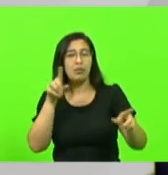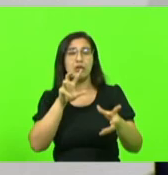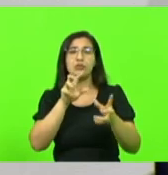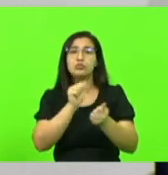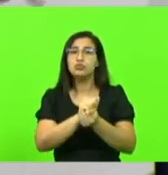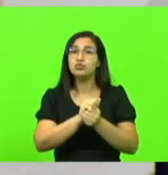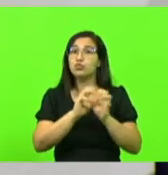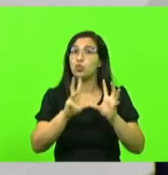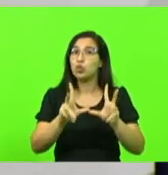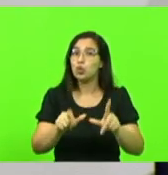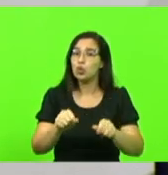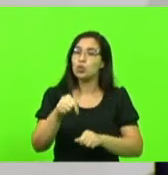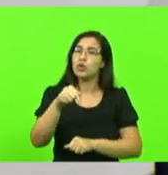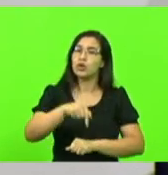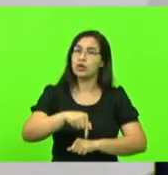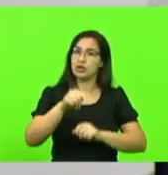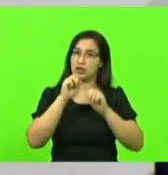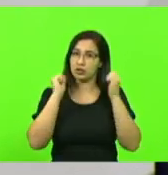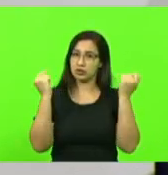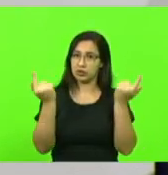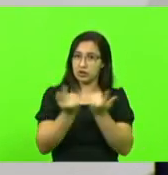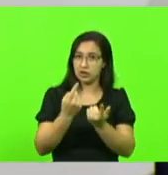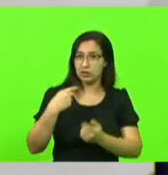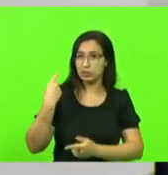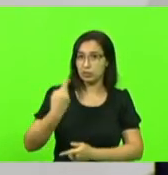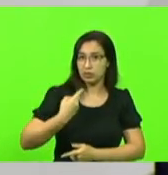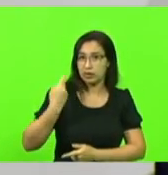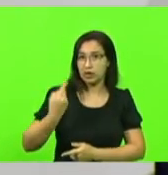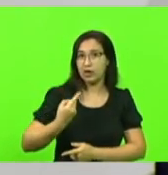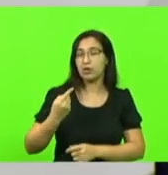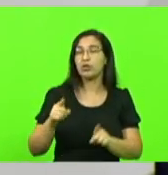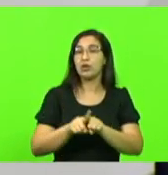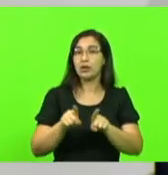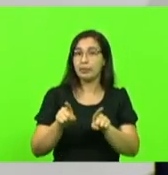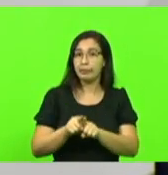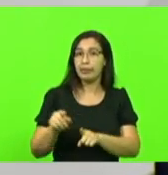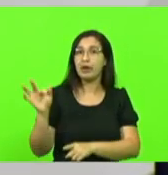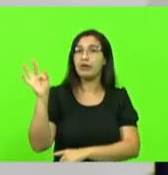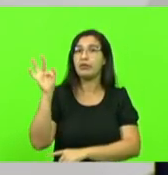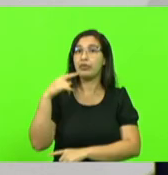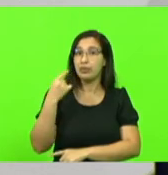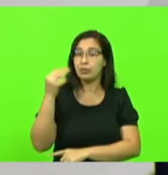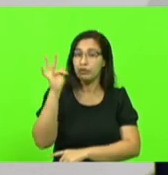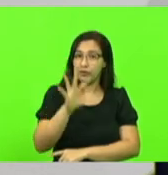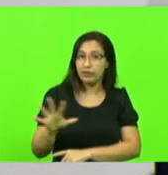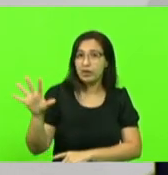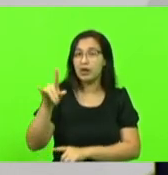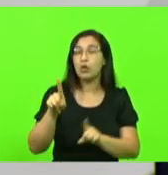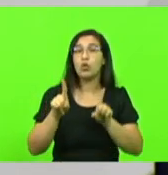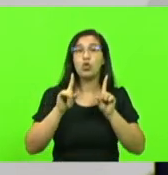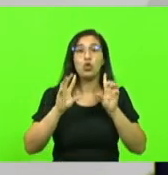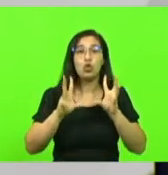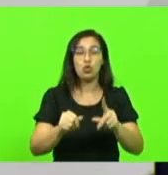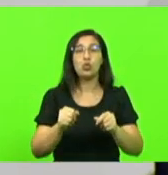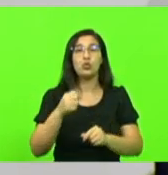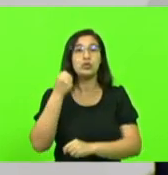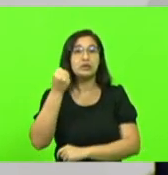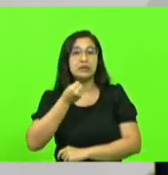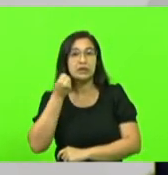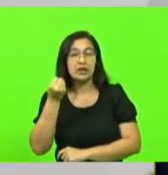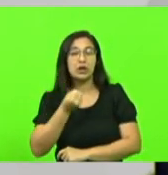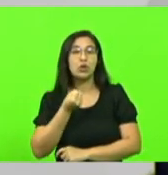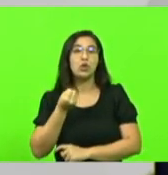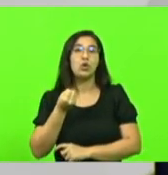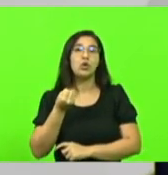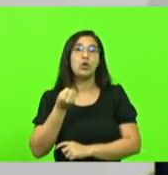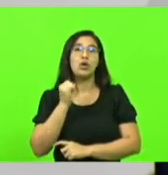nós aqui nessa casa, junto com todos os deputados federais, todos os senadores, e dizer basta, basta disso. Está